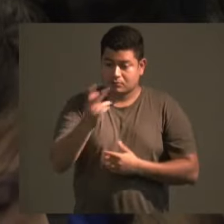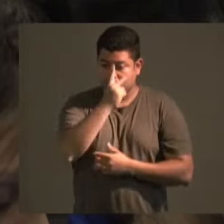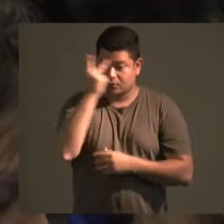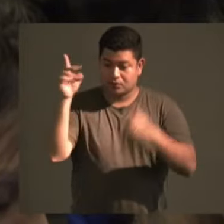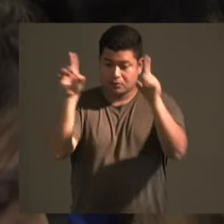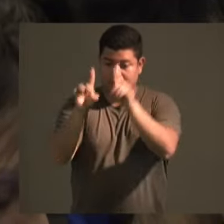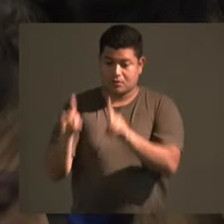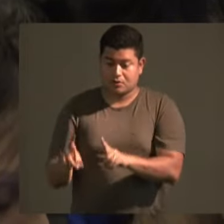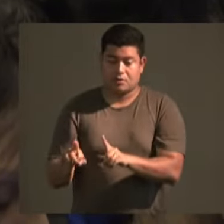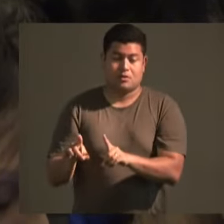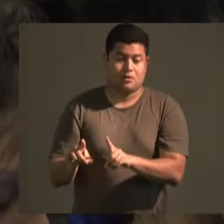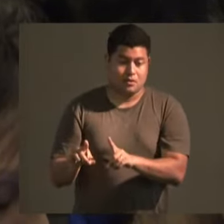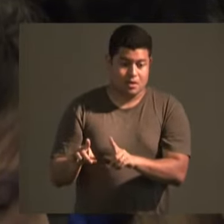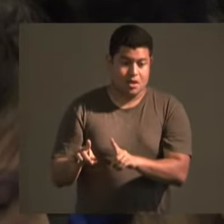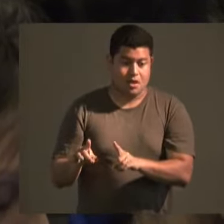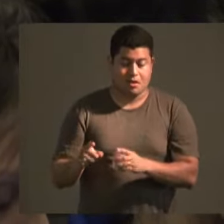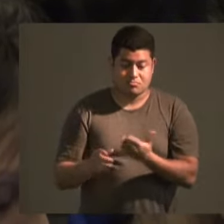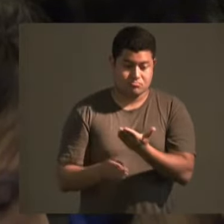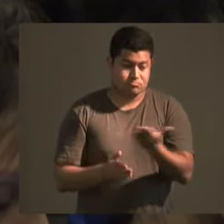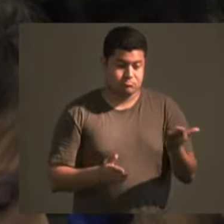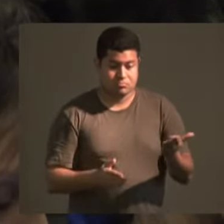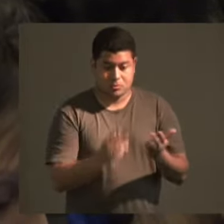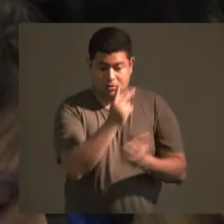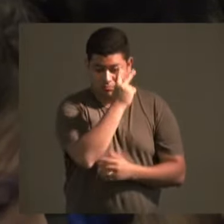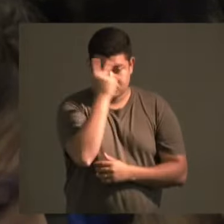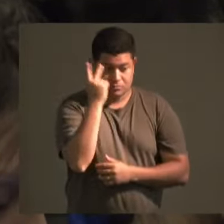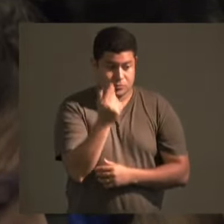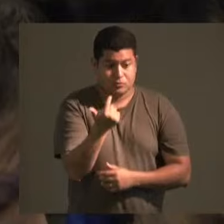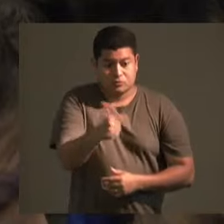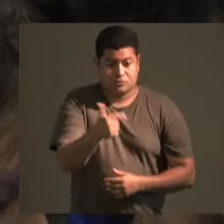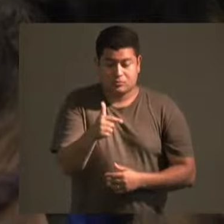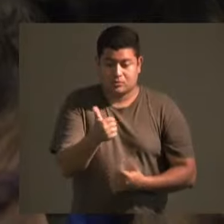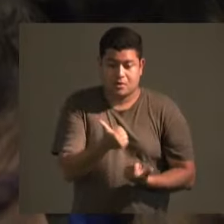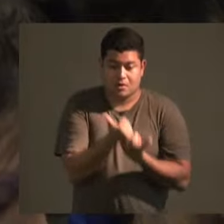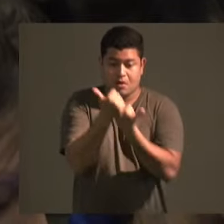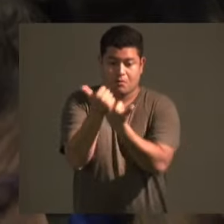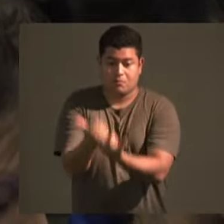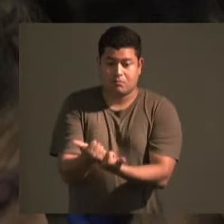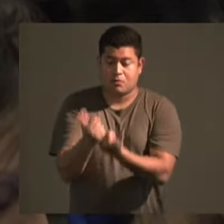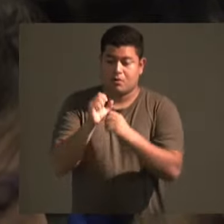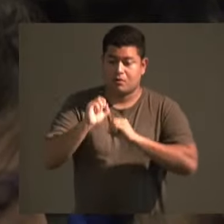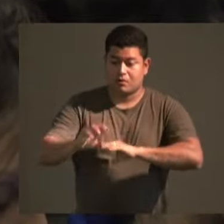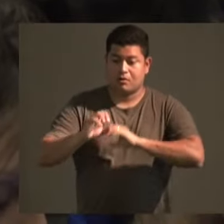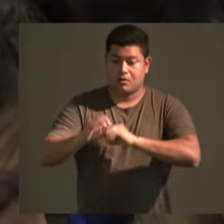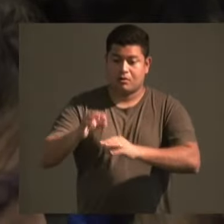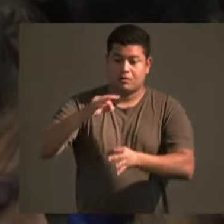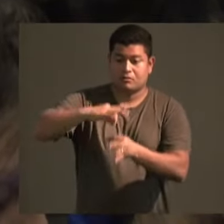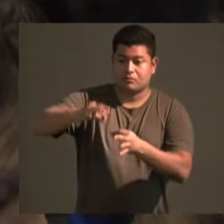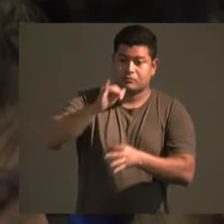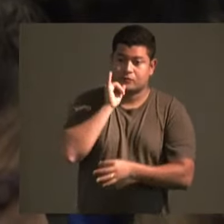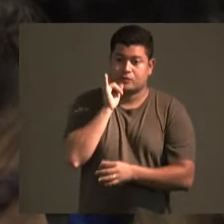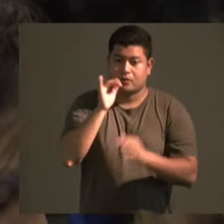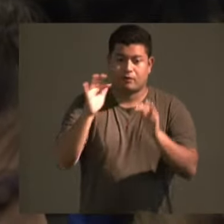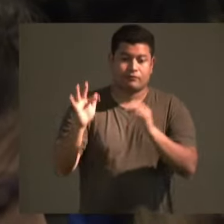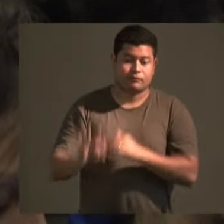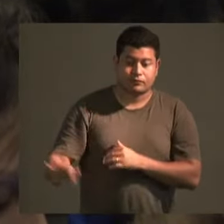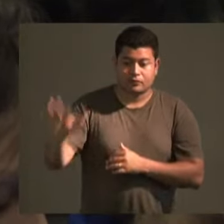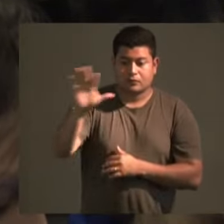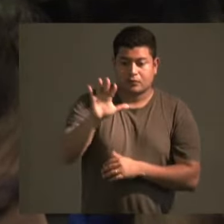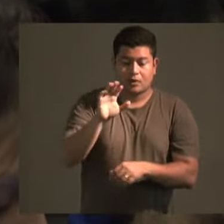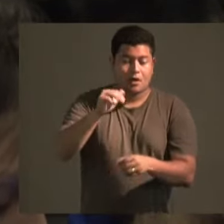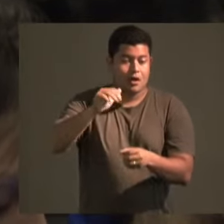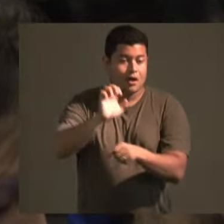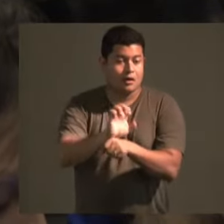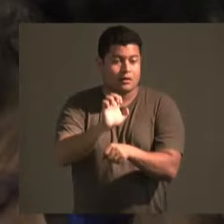que não têm o amparo educacional nas instituições federais, estadual, municipal,